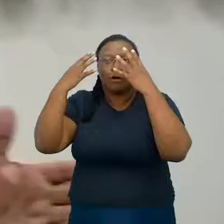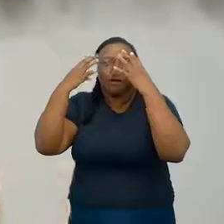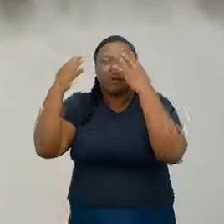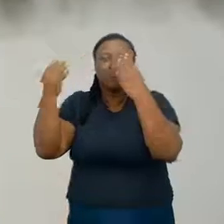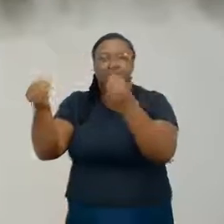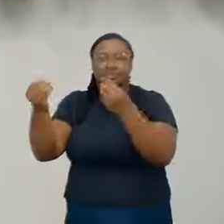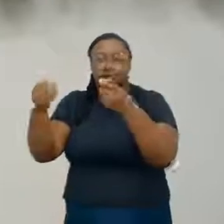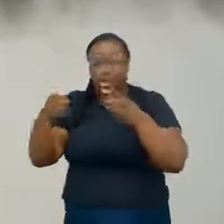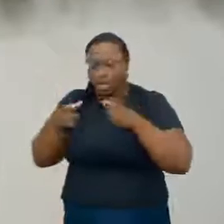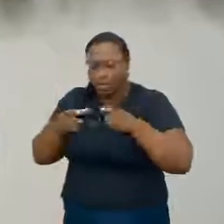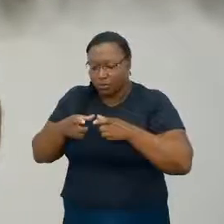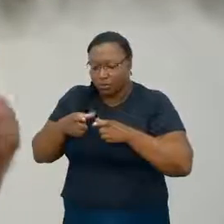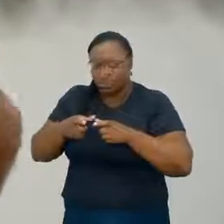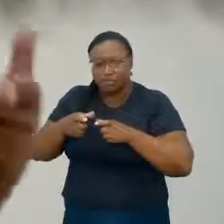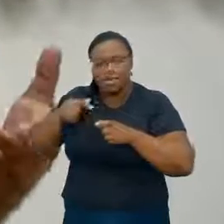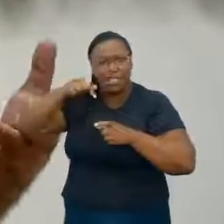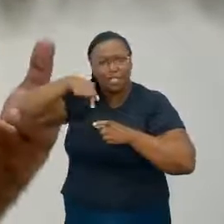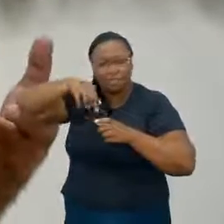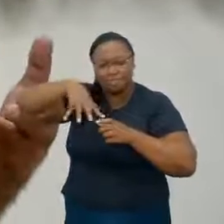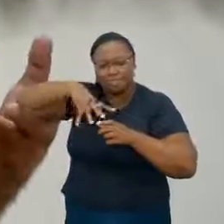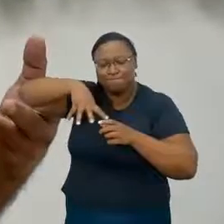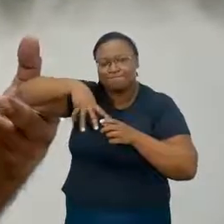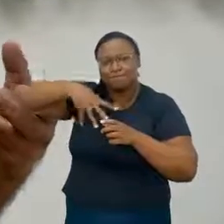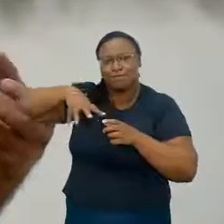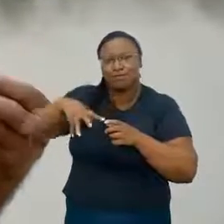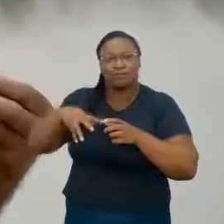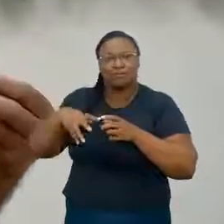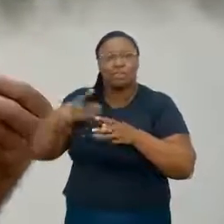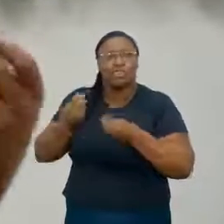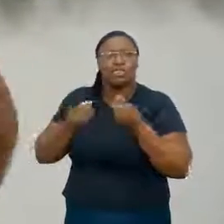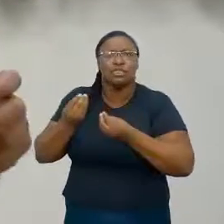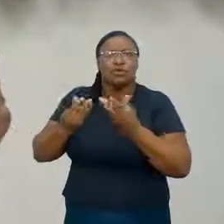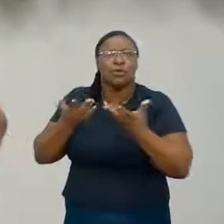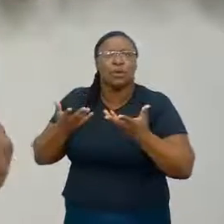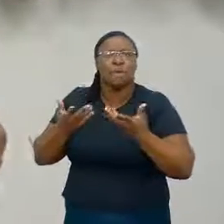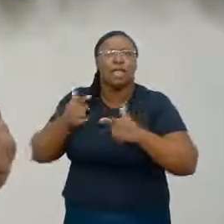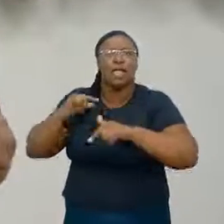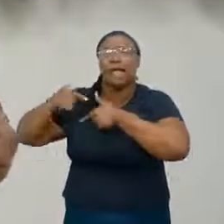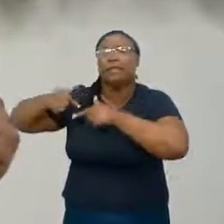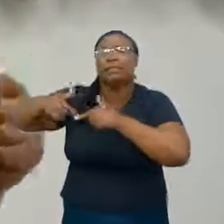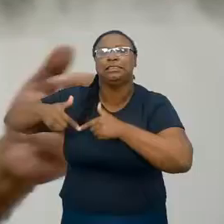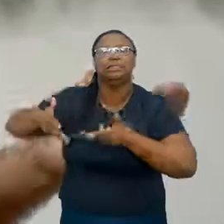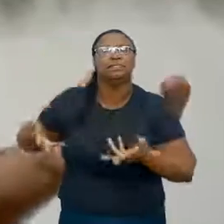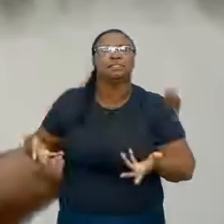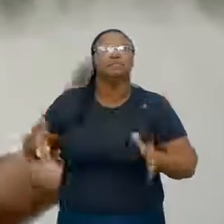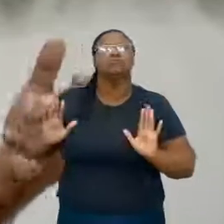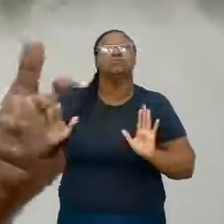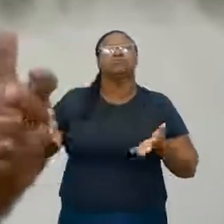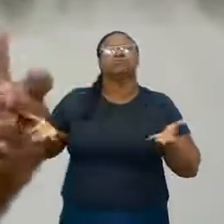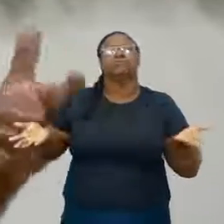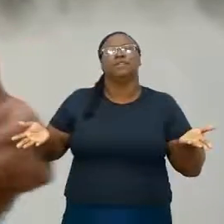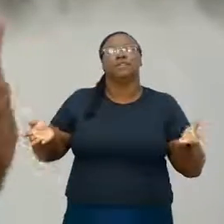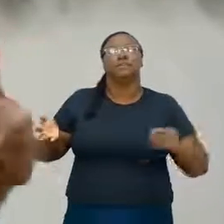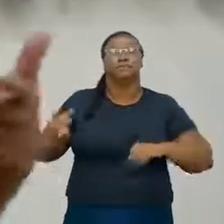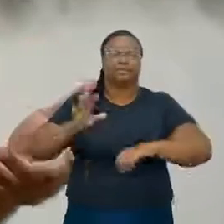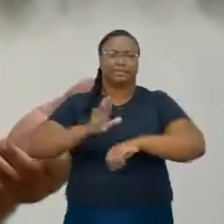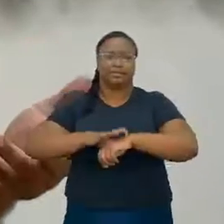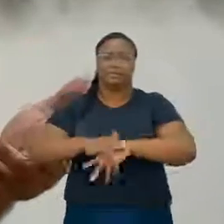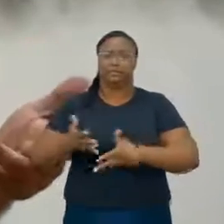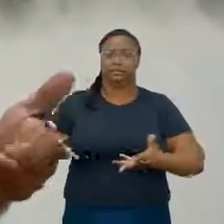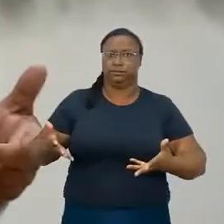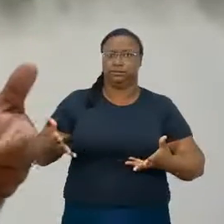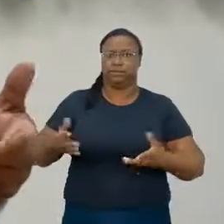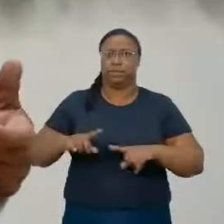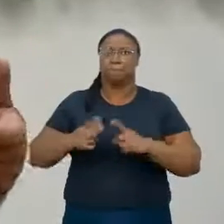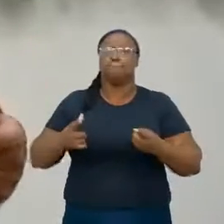Nós não seríamos o que somos sem esse patrimônio. Exatamente. Mesmo não sendo concreto de forma física, mas ele existe na